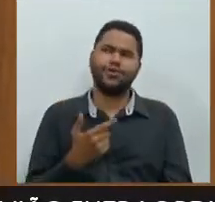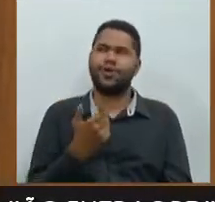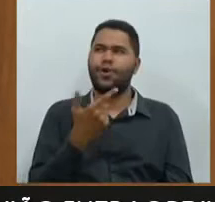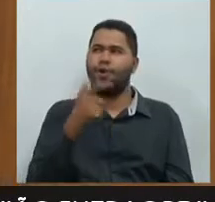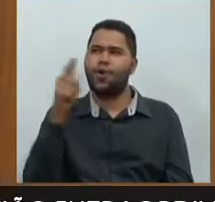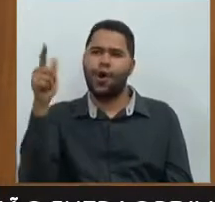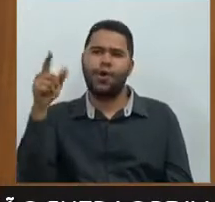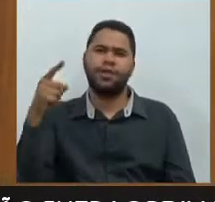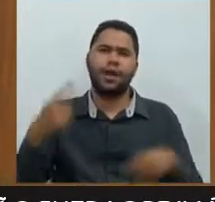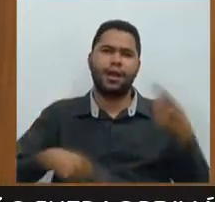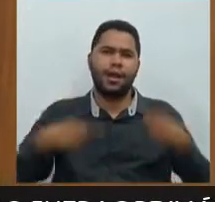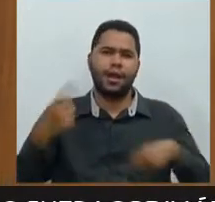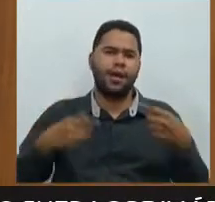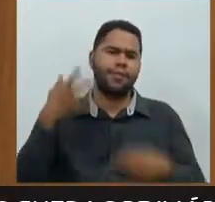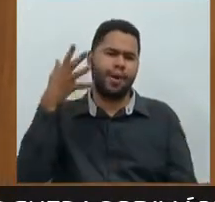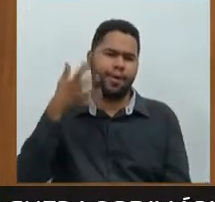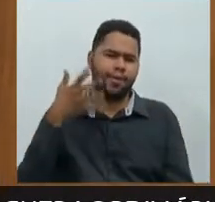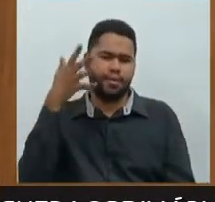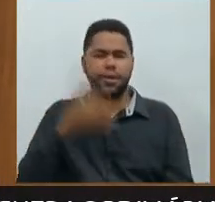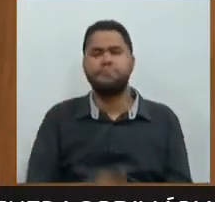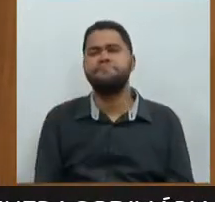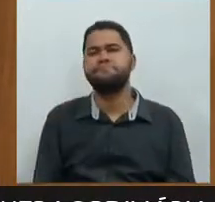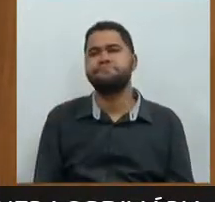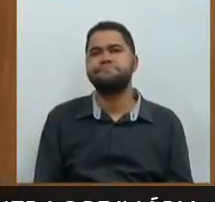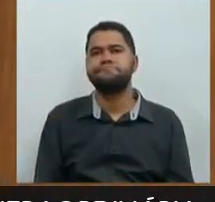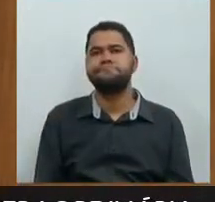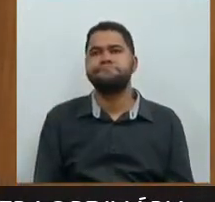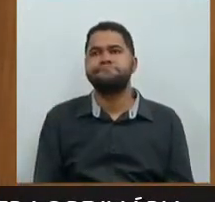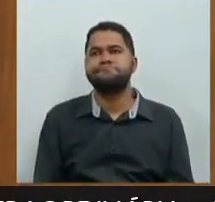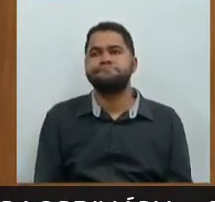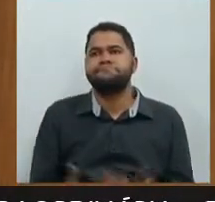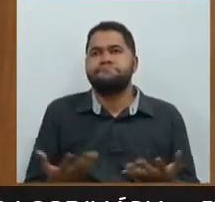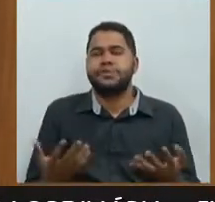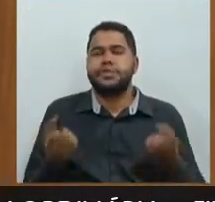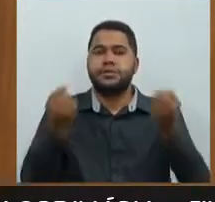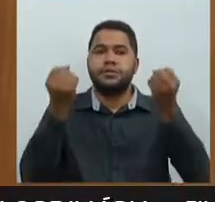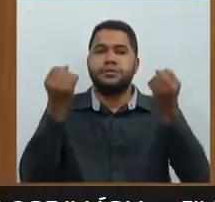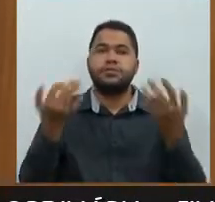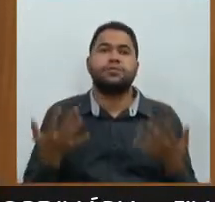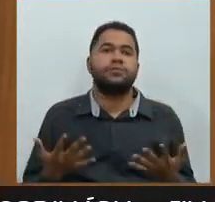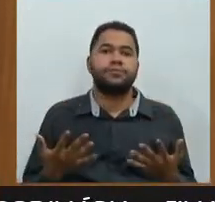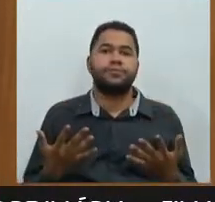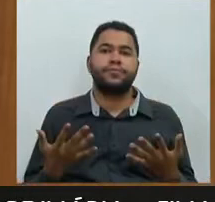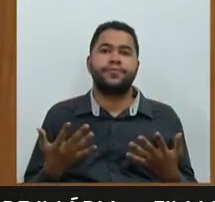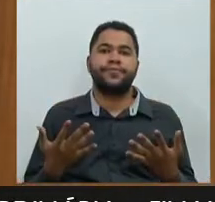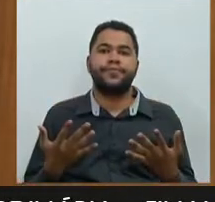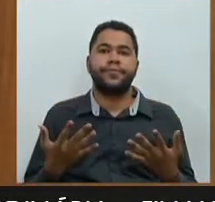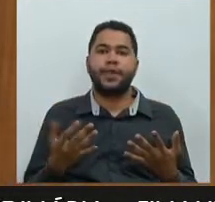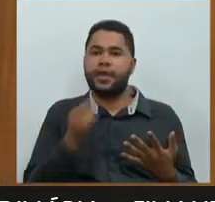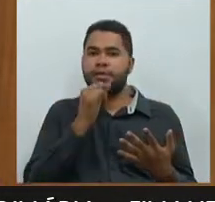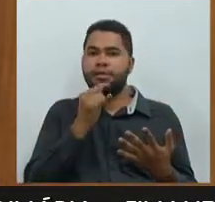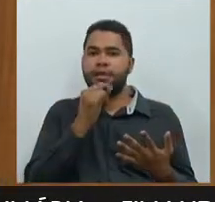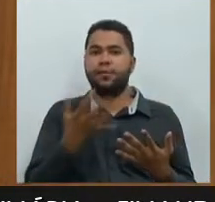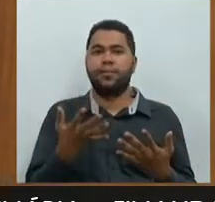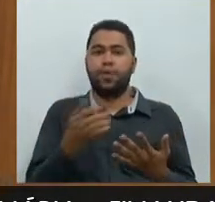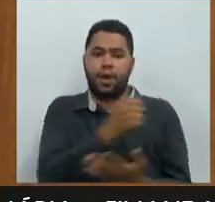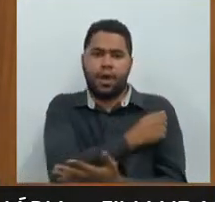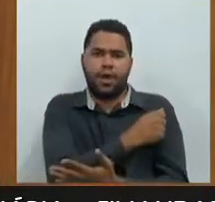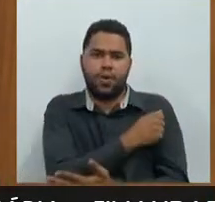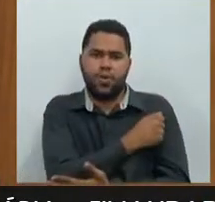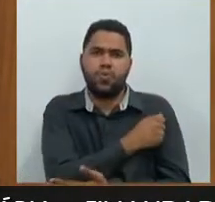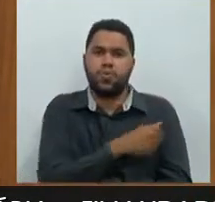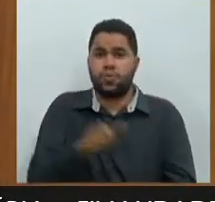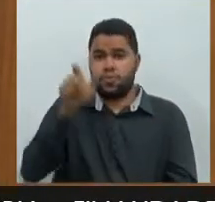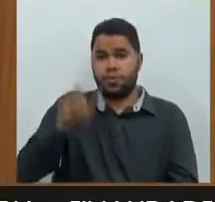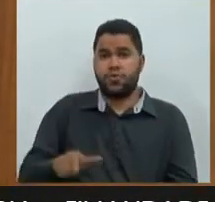outros debates, outras discussões. Não há como falar sobre inserir os alunos, né, ou a pessoa